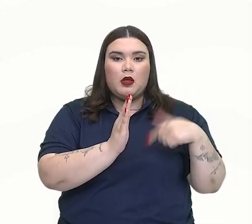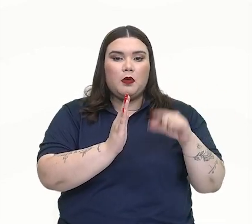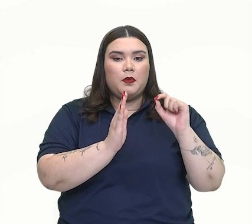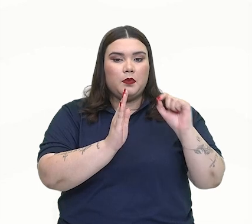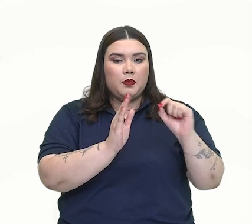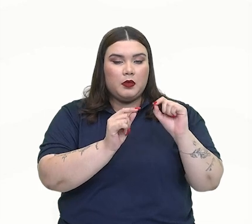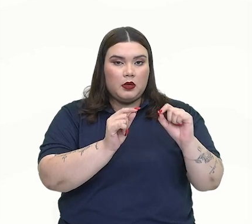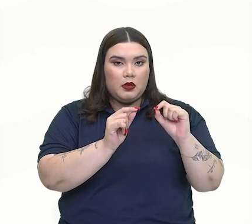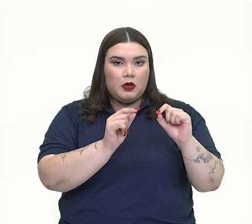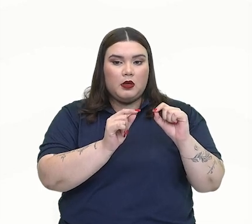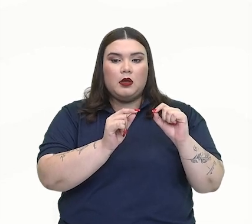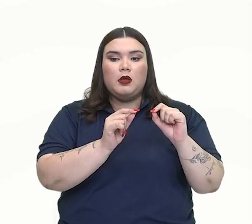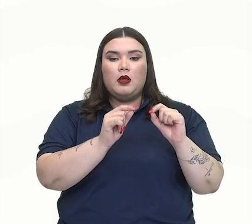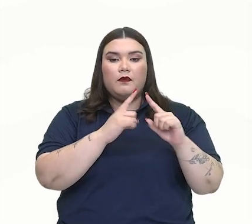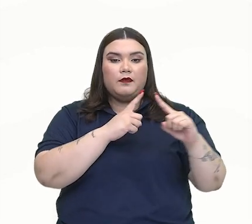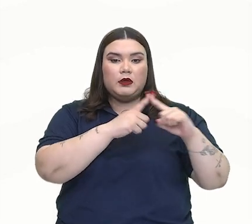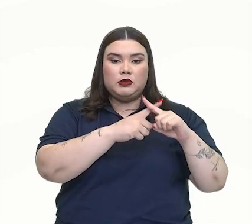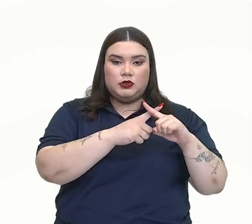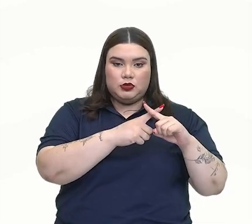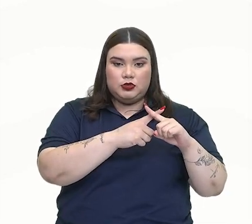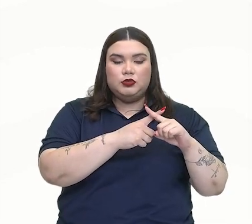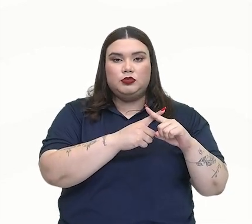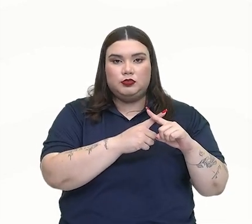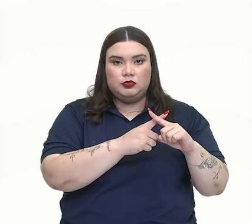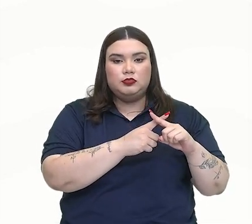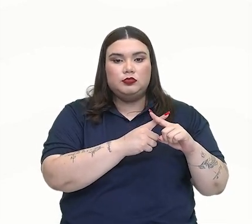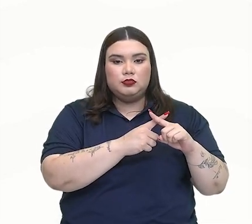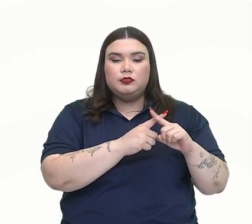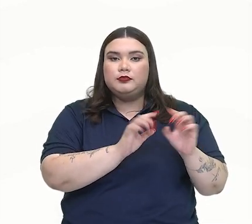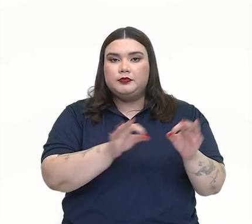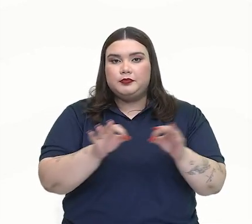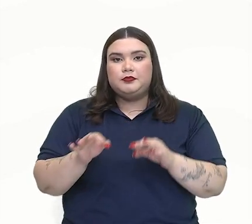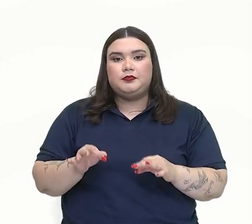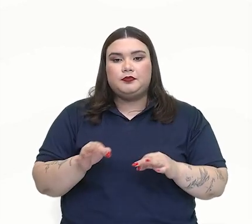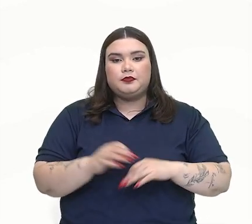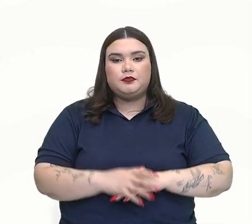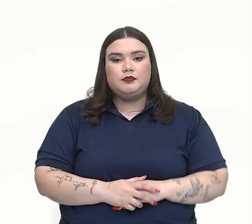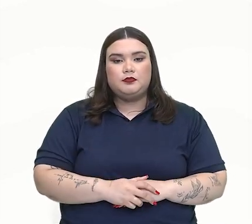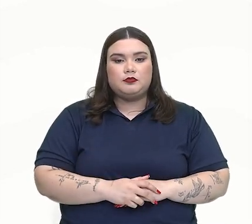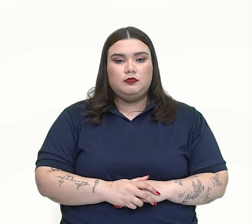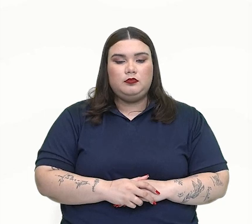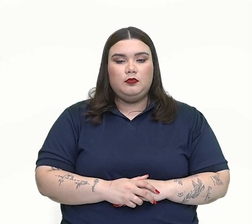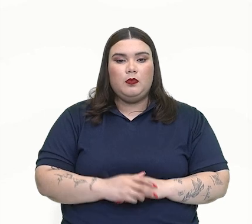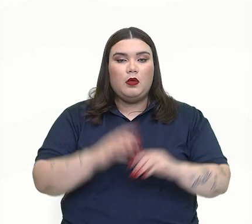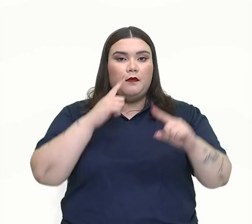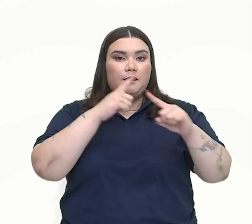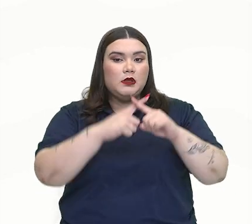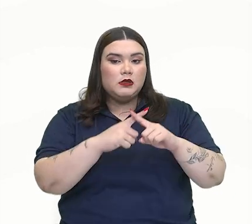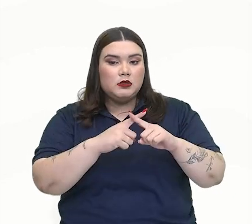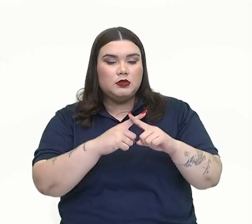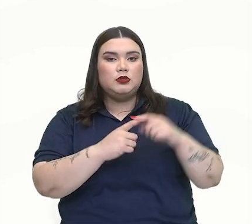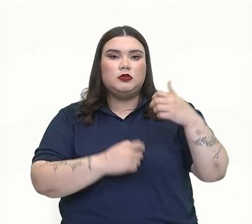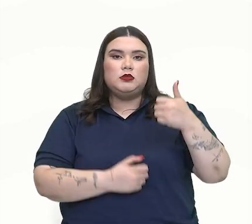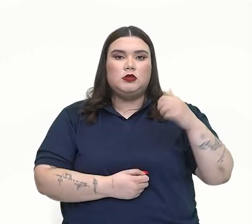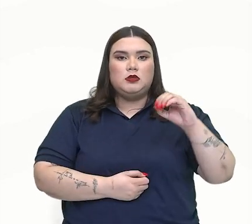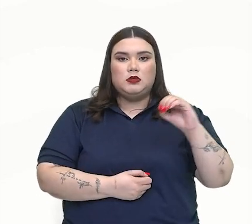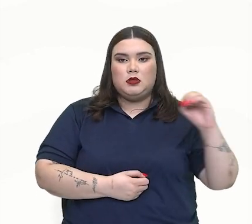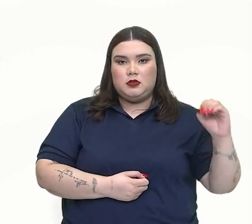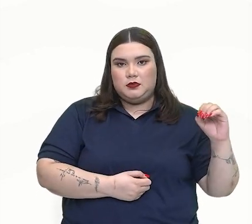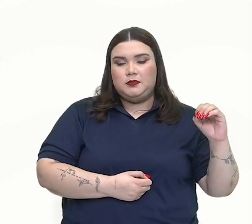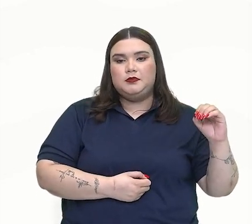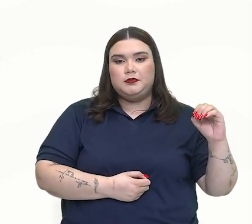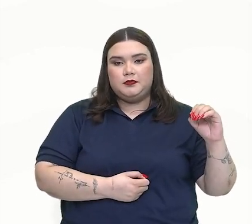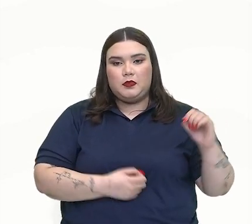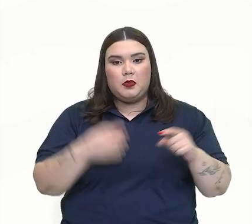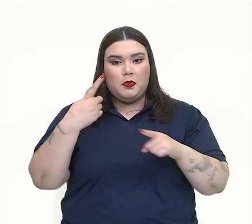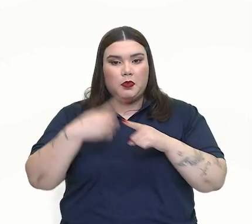eu tenho 10 elevado a 2. Eu estou trabalhando com metragem quadrada. Por isso que a divisão é por 100 e não por 10.